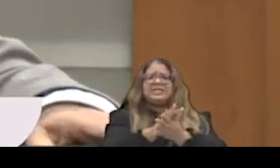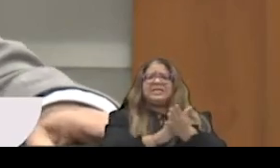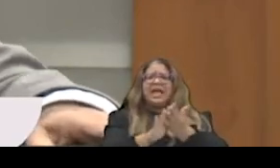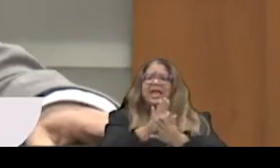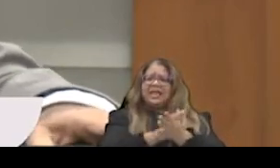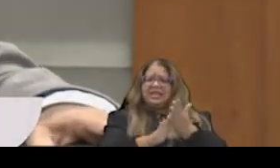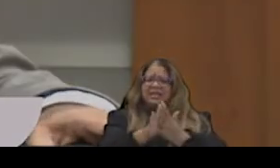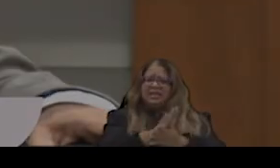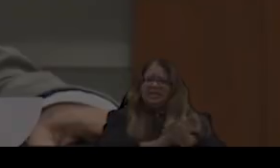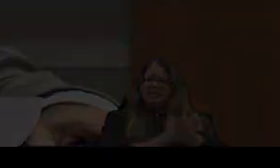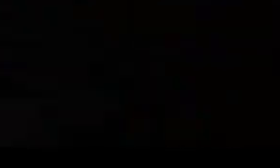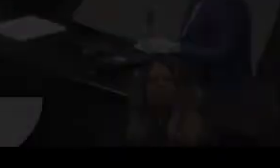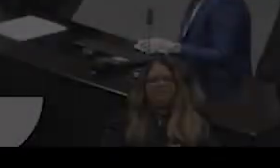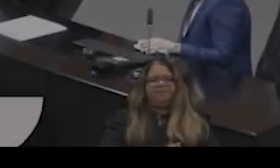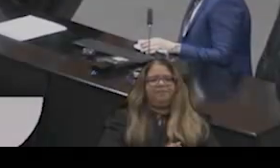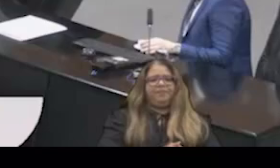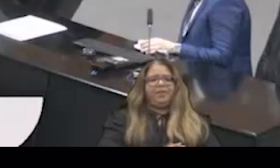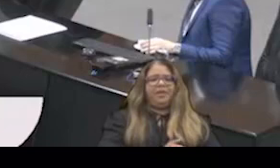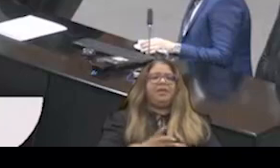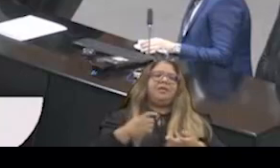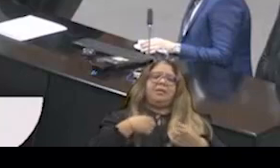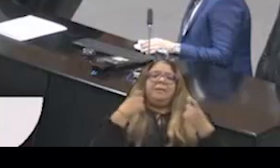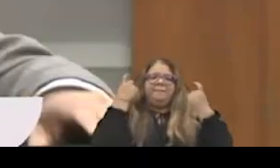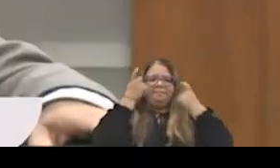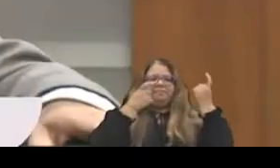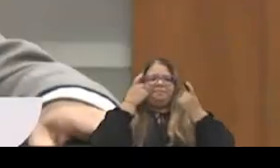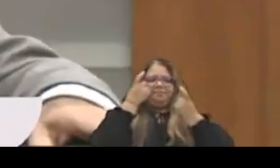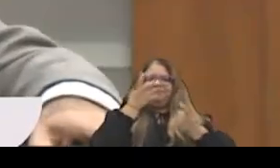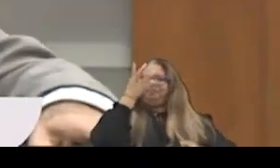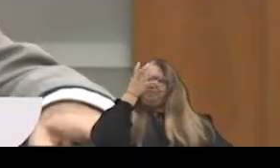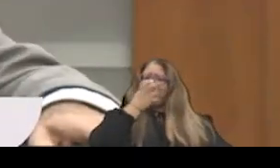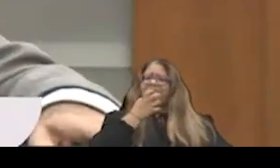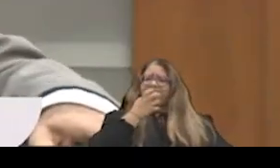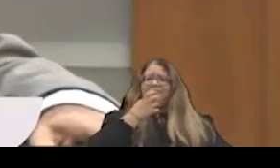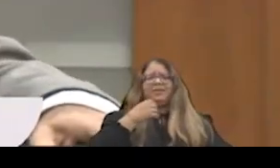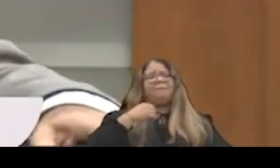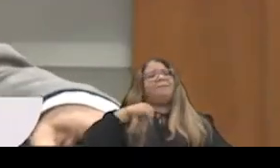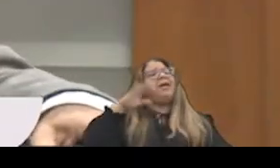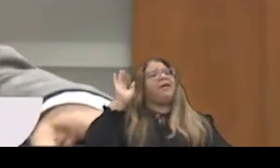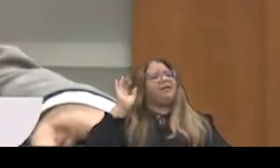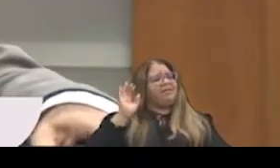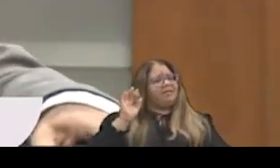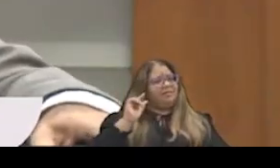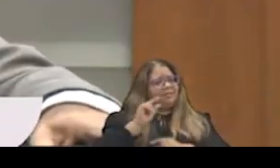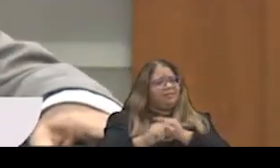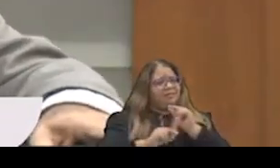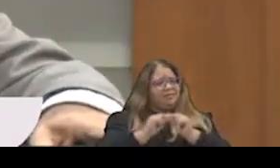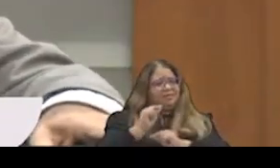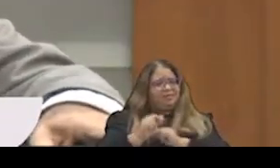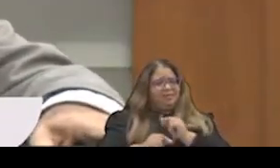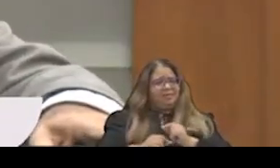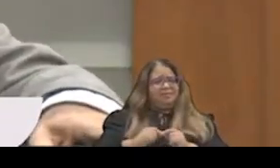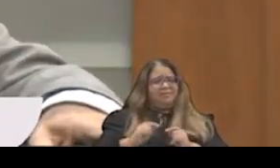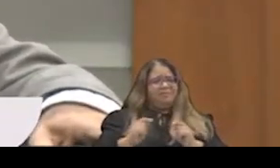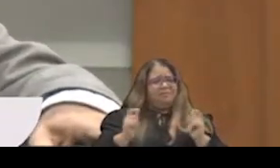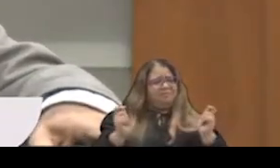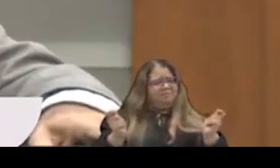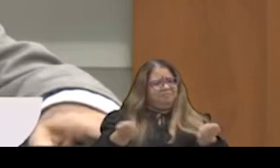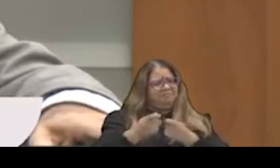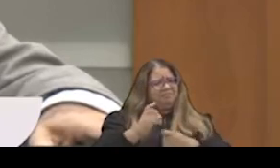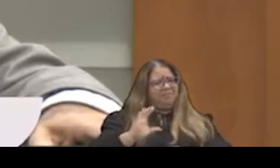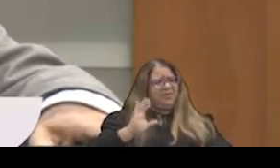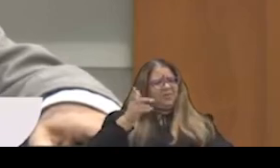então assim me preocupa sinceramente demais o que pode acontecer